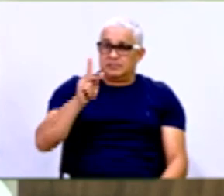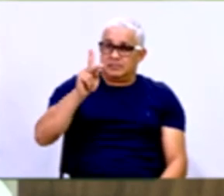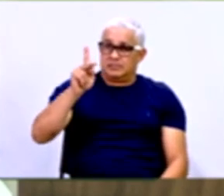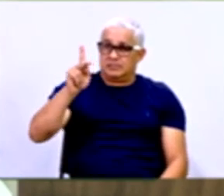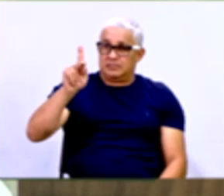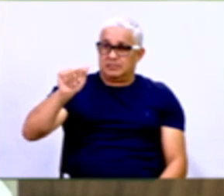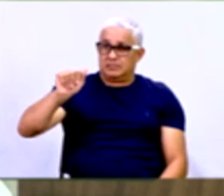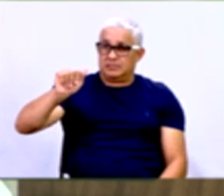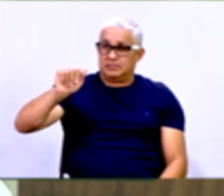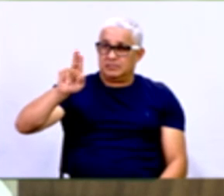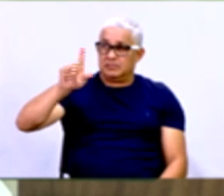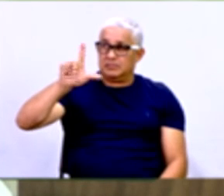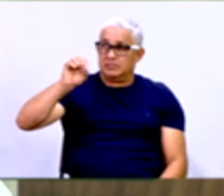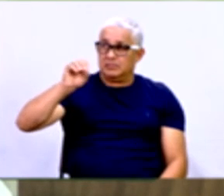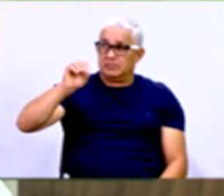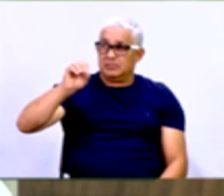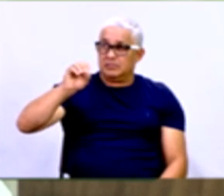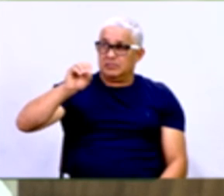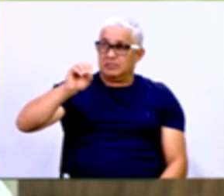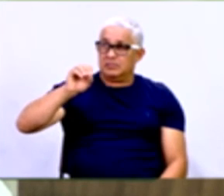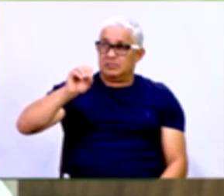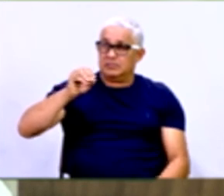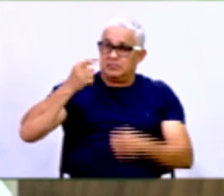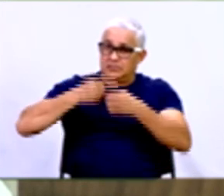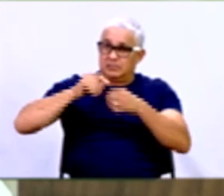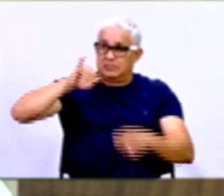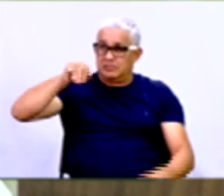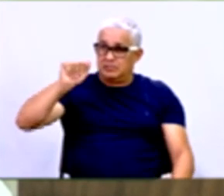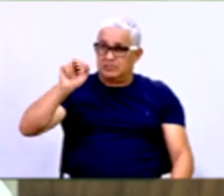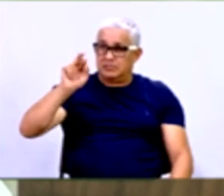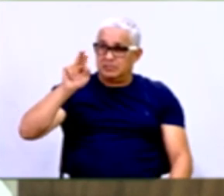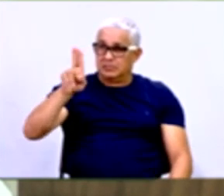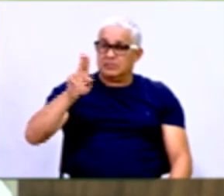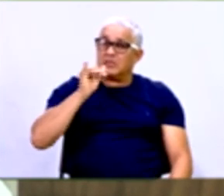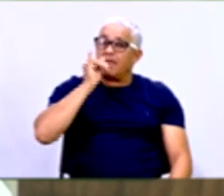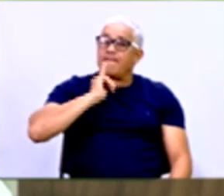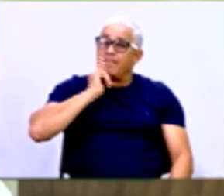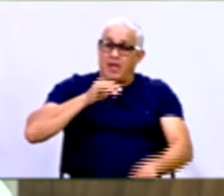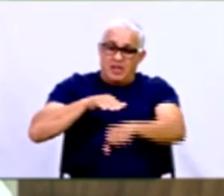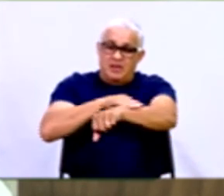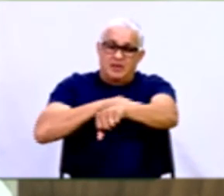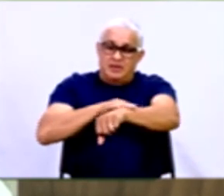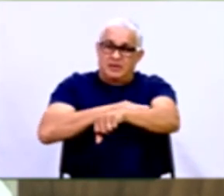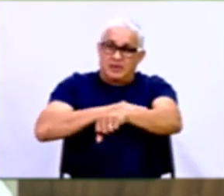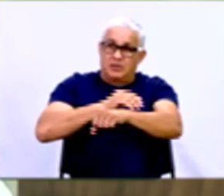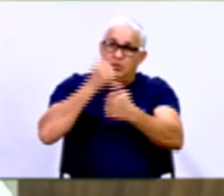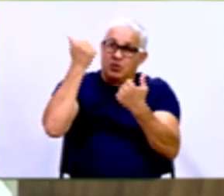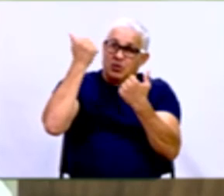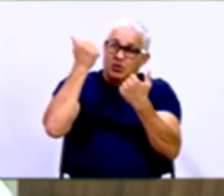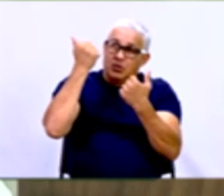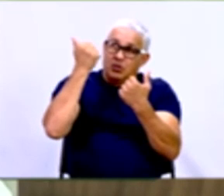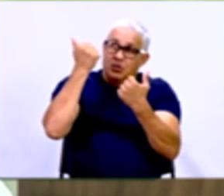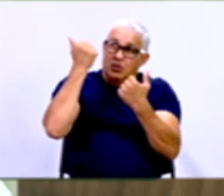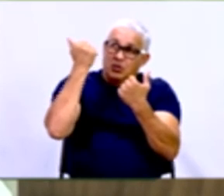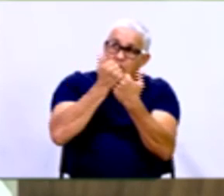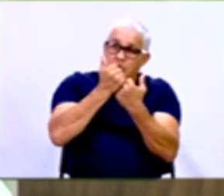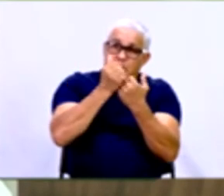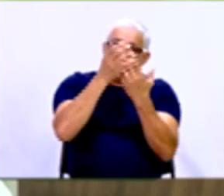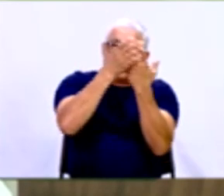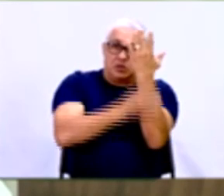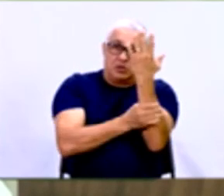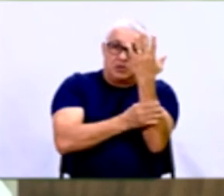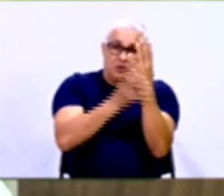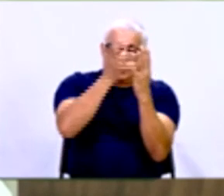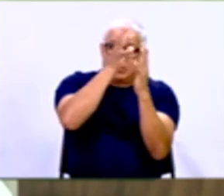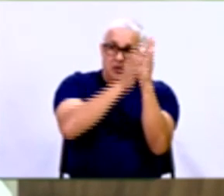Jaru, ele está querendo saber um exemplo de creme protetor que pode ser usado no lugar das luvas. Um exemplo bastante